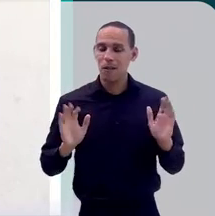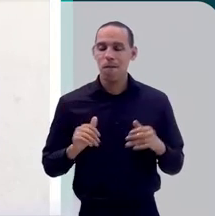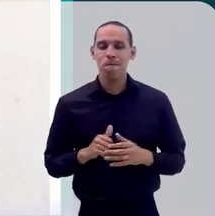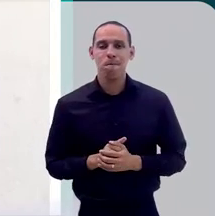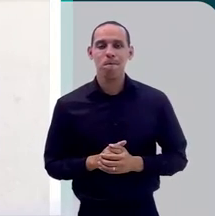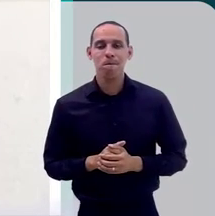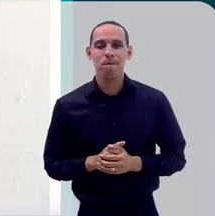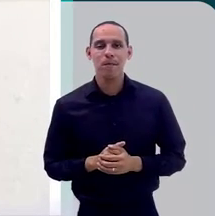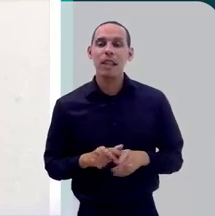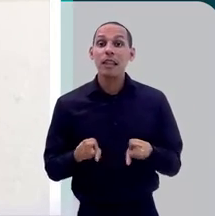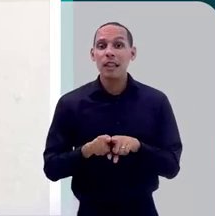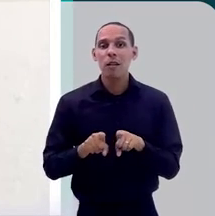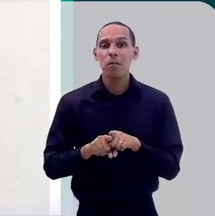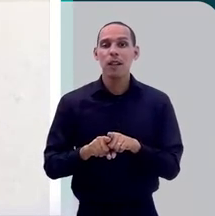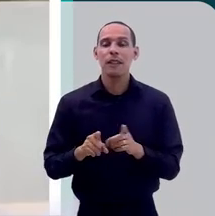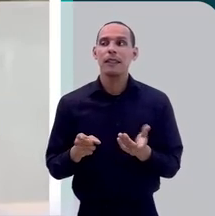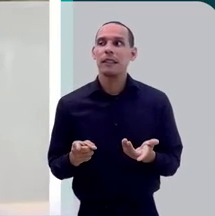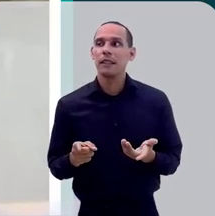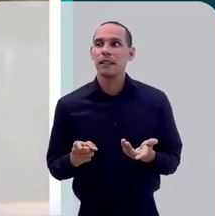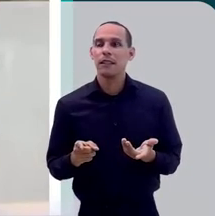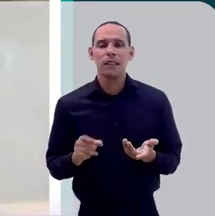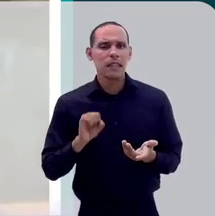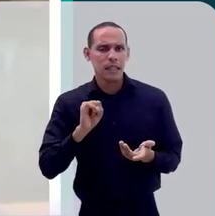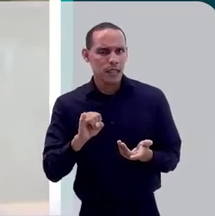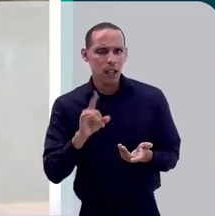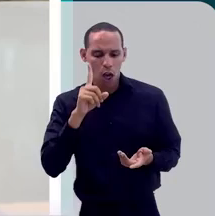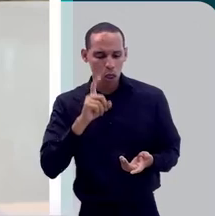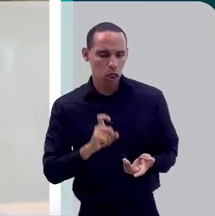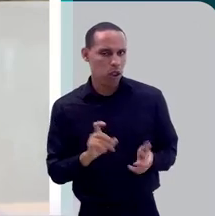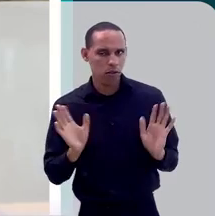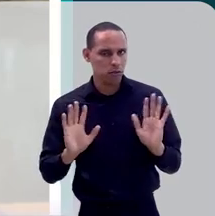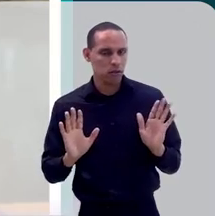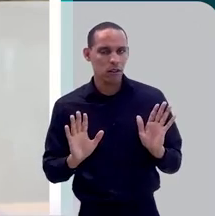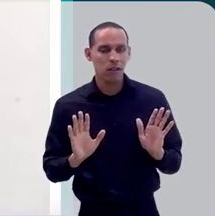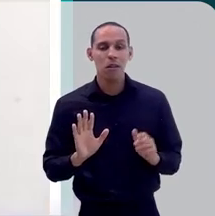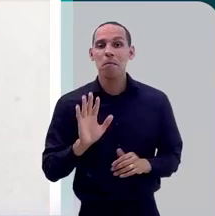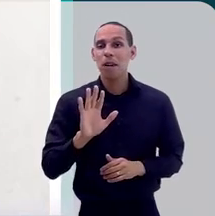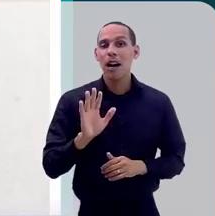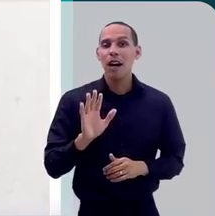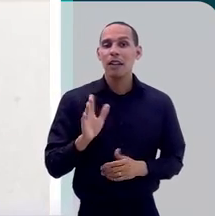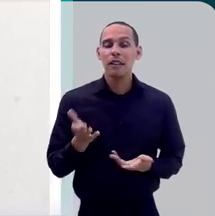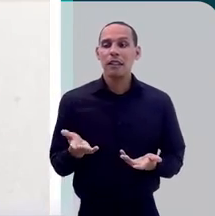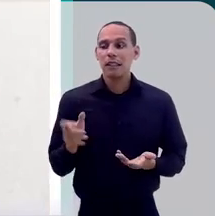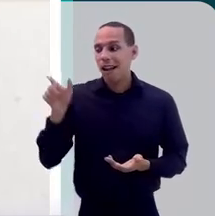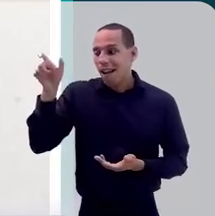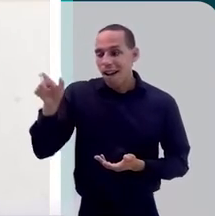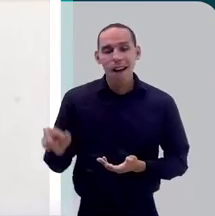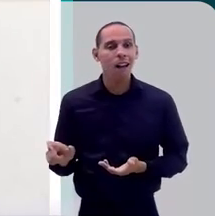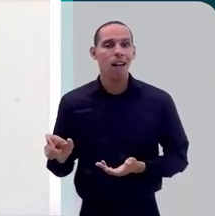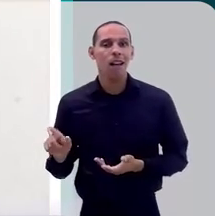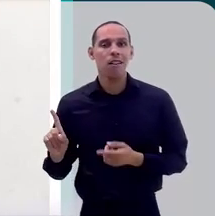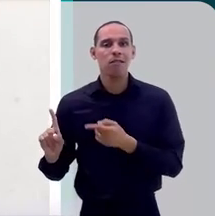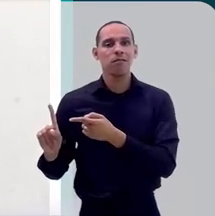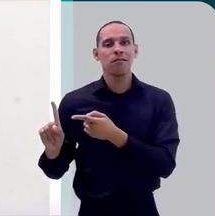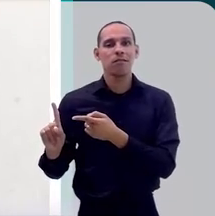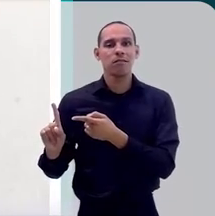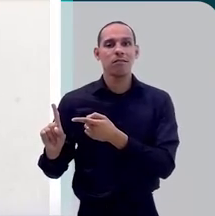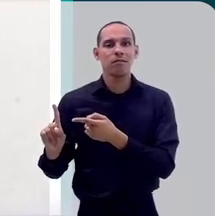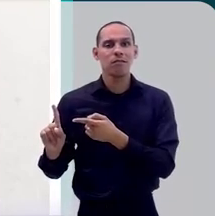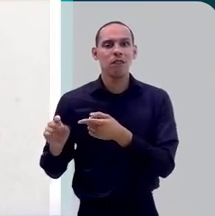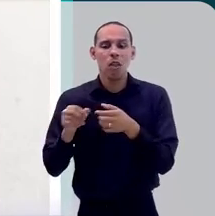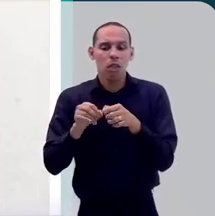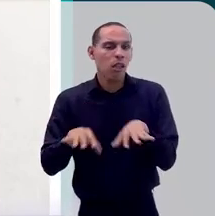dar um exemplo. Uhum. Mesmo que não aconteça isso, essa pessoa vai estar